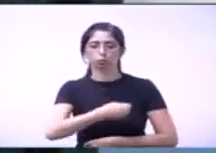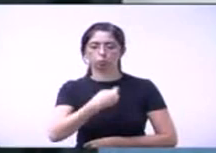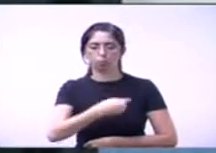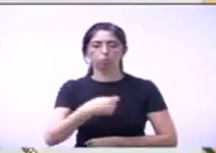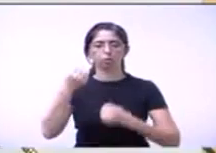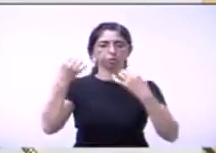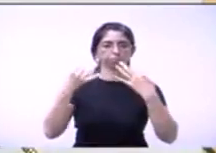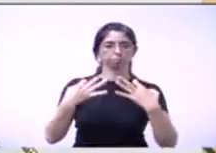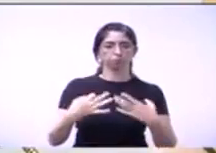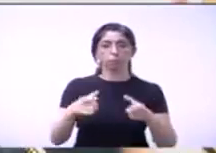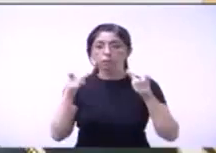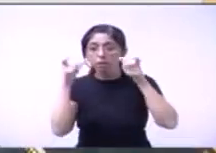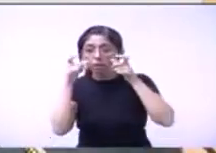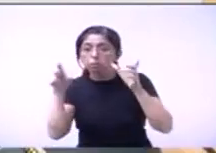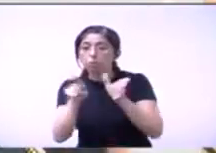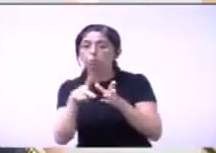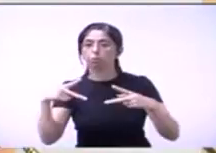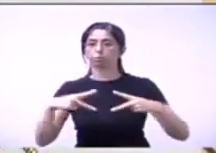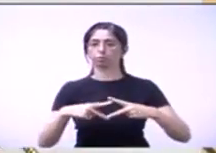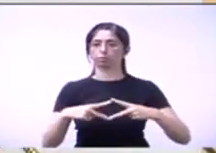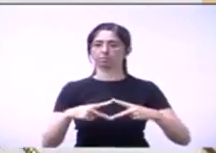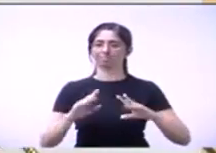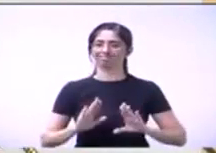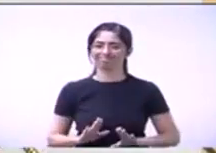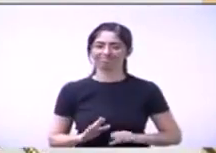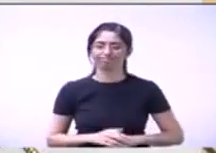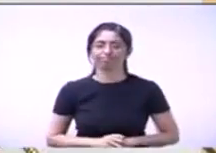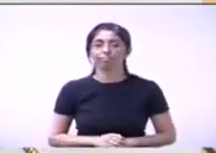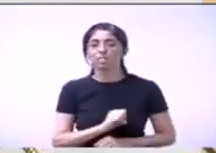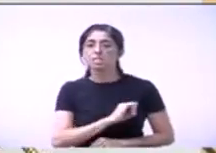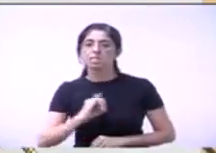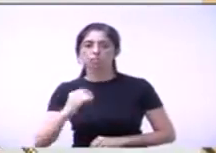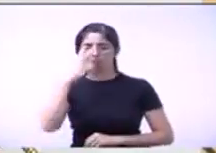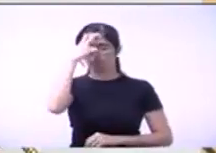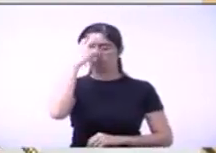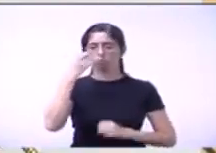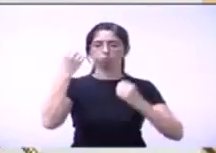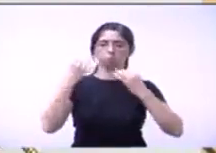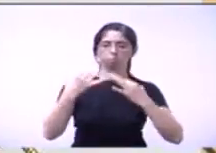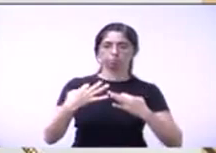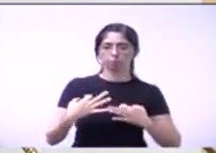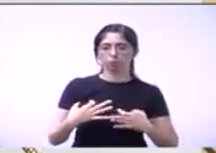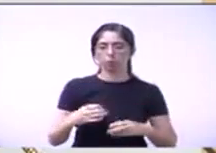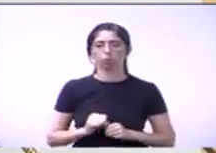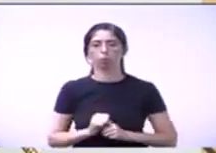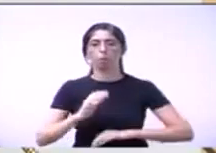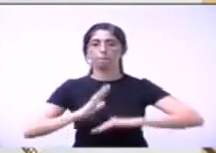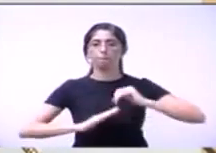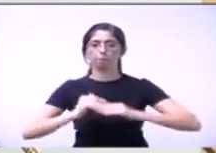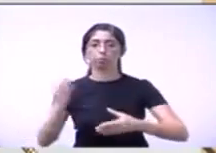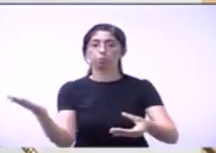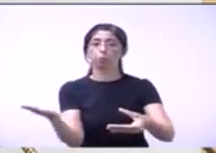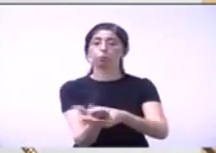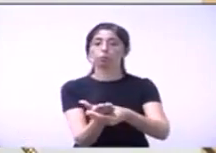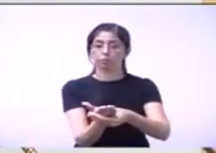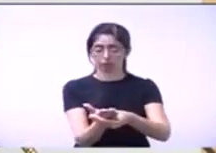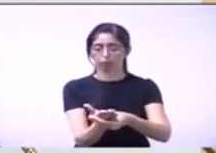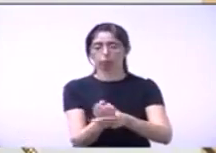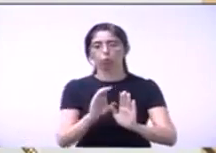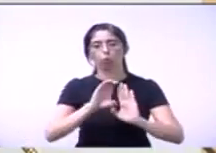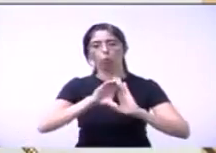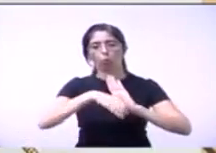interesse local. Quando diz em cima do que o vereador Valadão disse, né, da ação de direta de